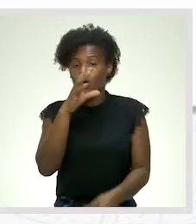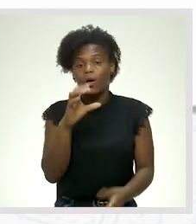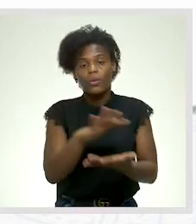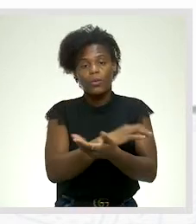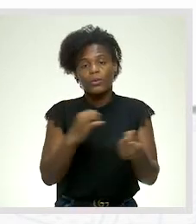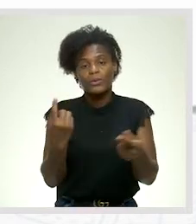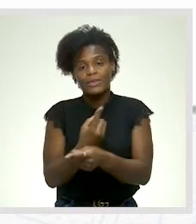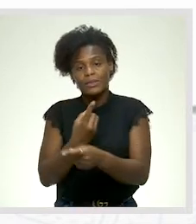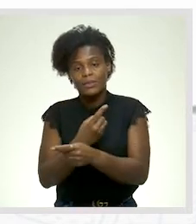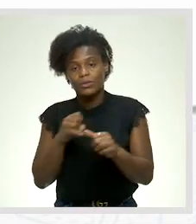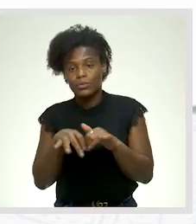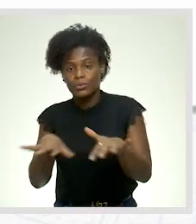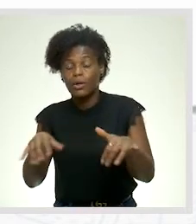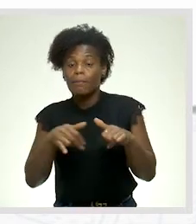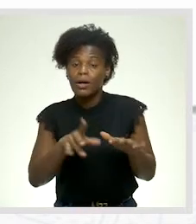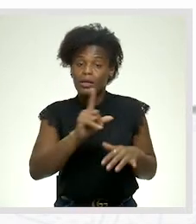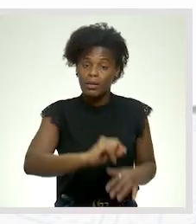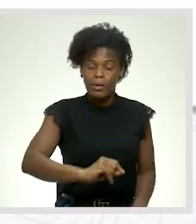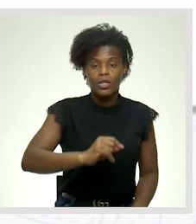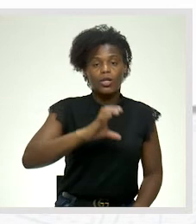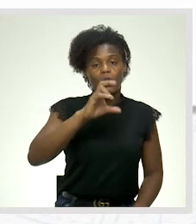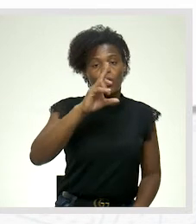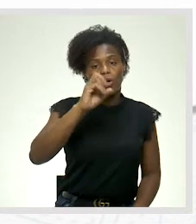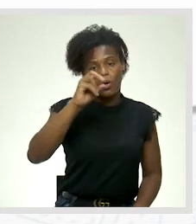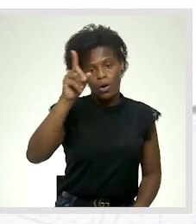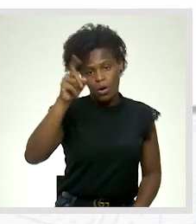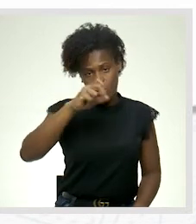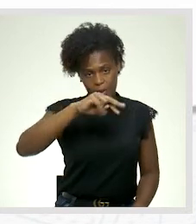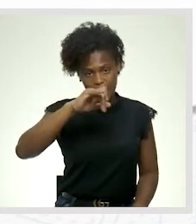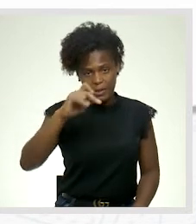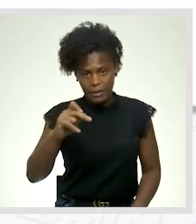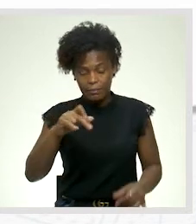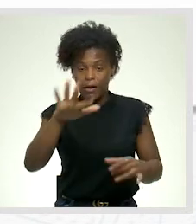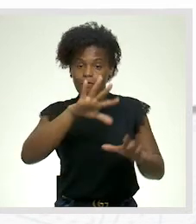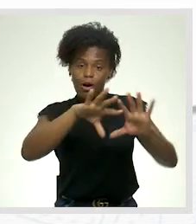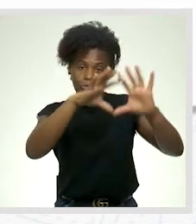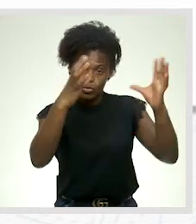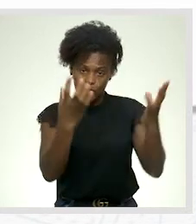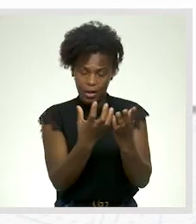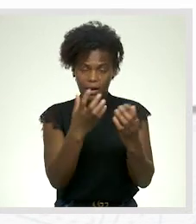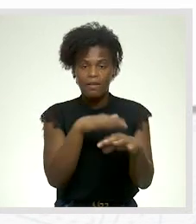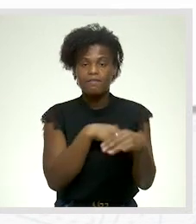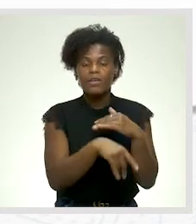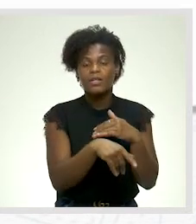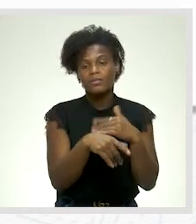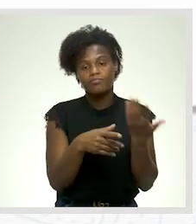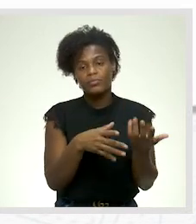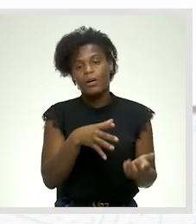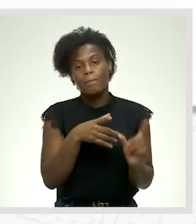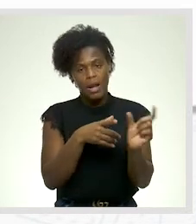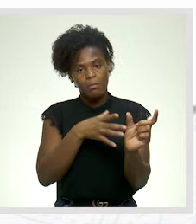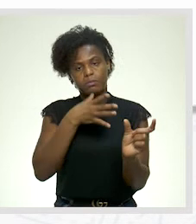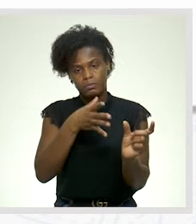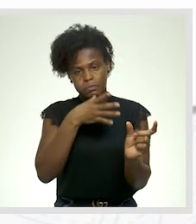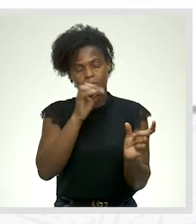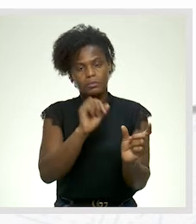como uma crónica. Então, em termos gerais, realizam-se através de afirmações,